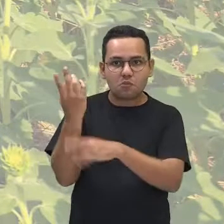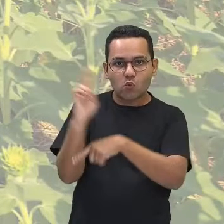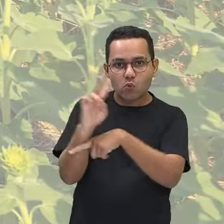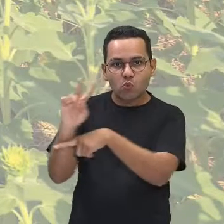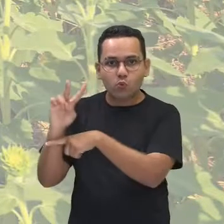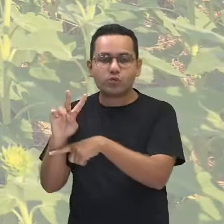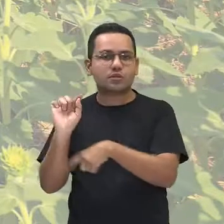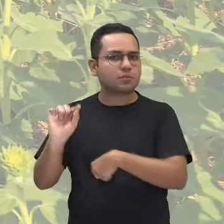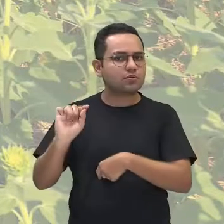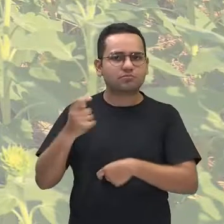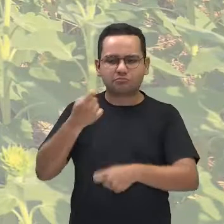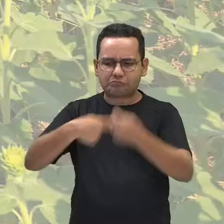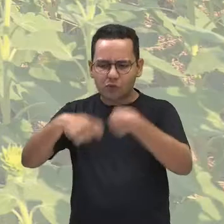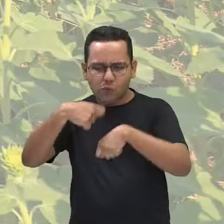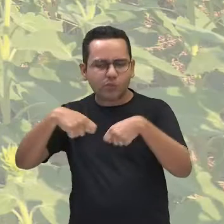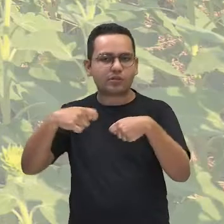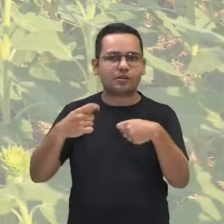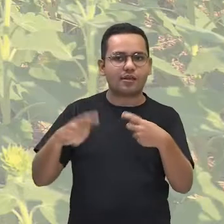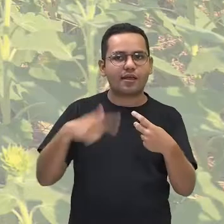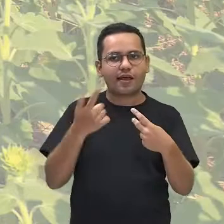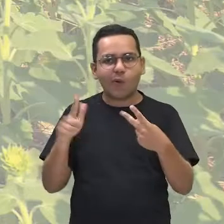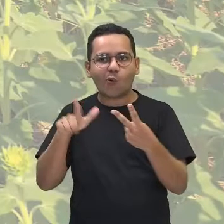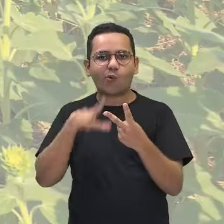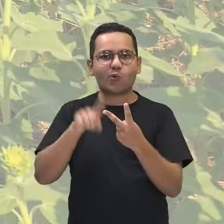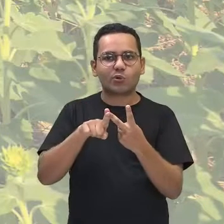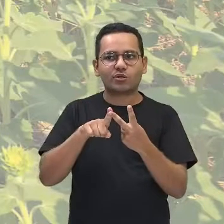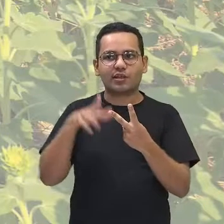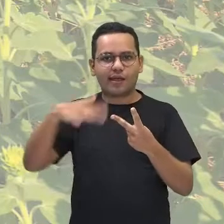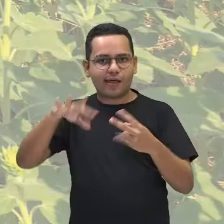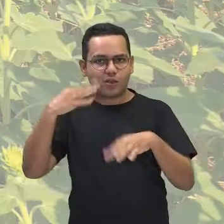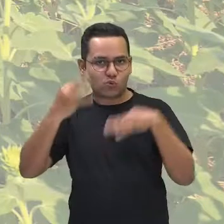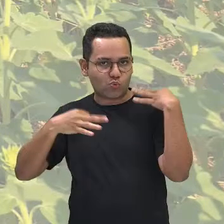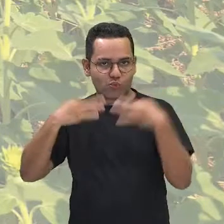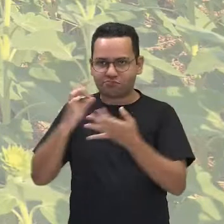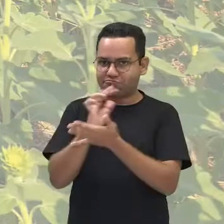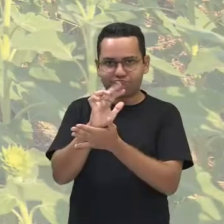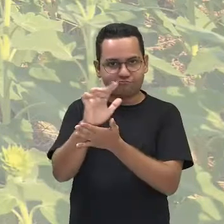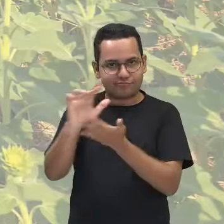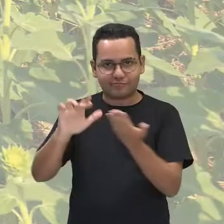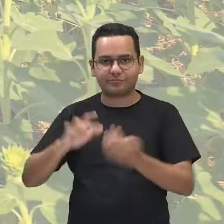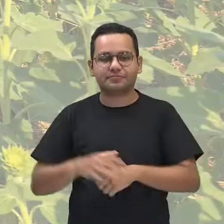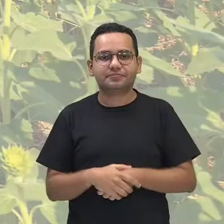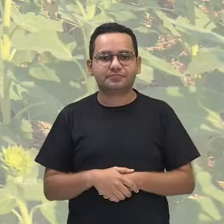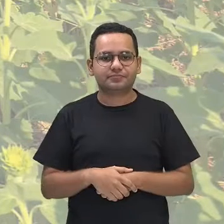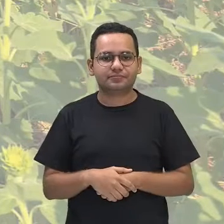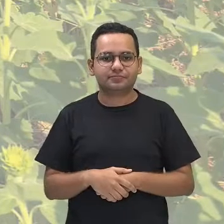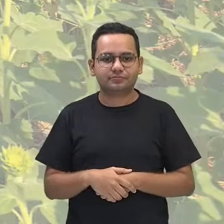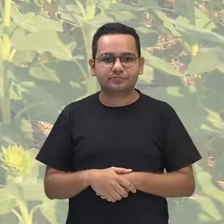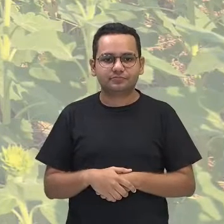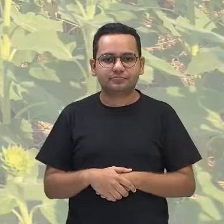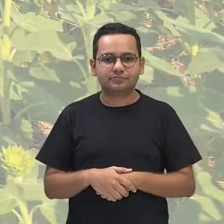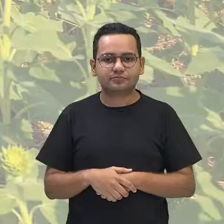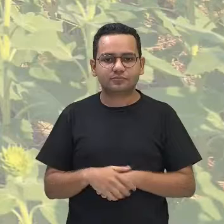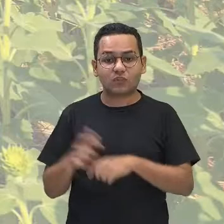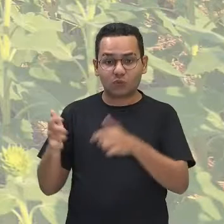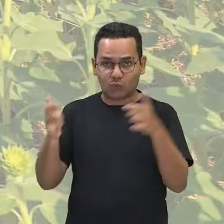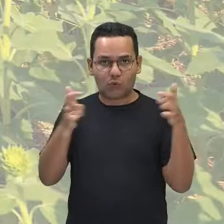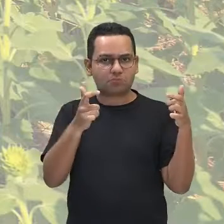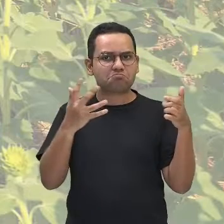fins econômicos, sejam por fins turísticos, e ela está aí embelezando aí